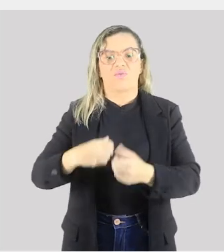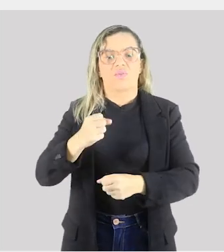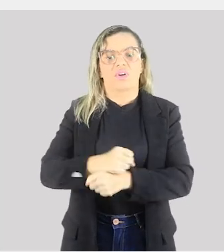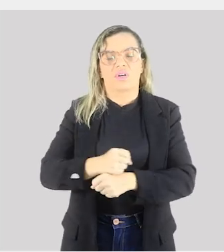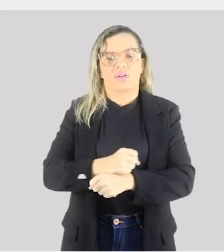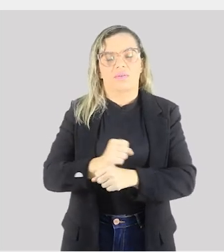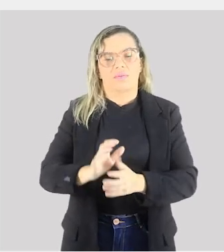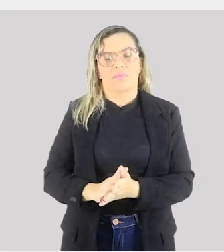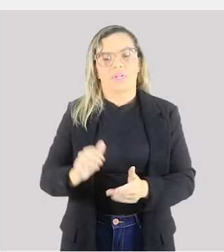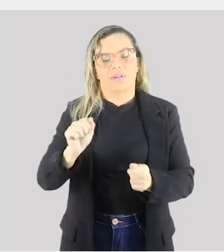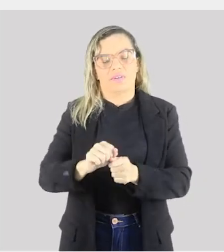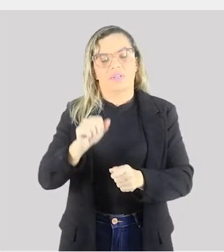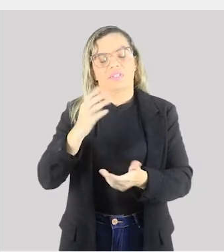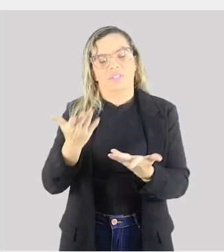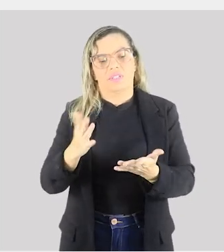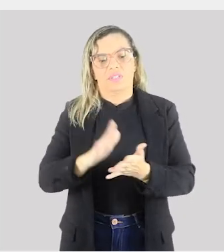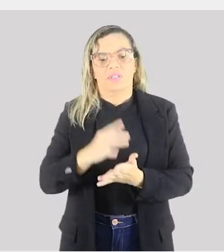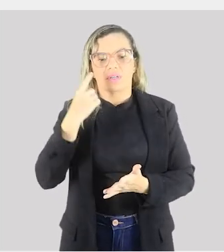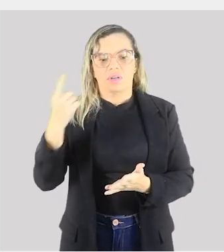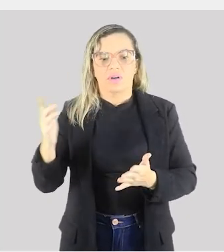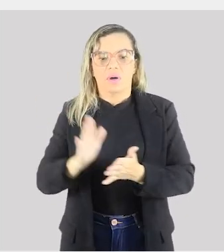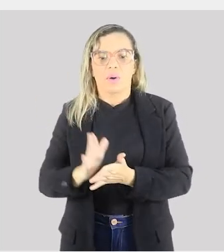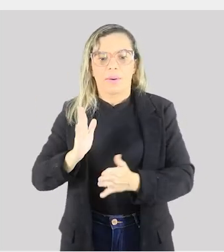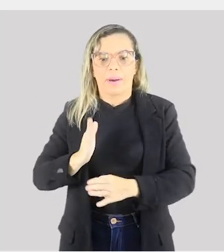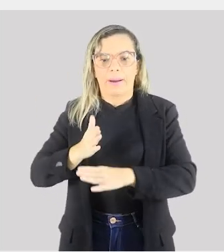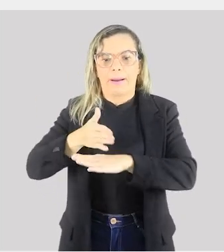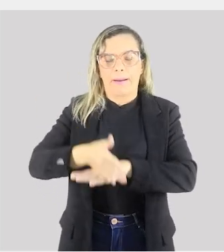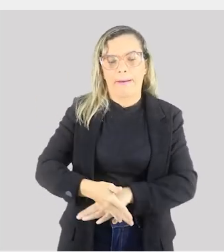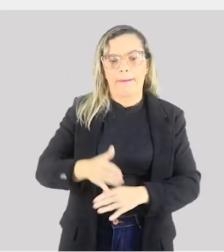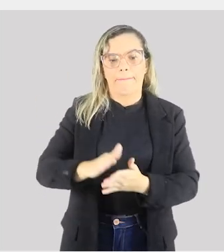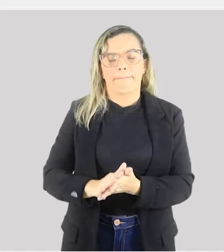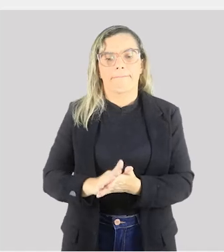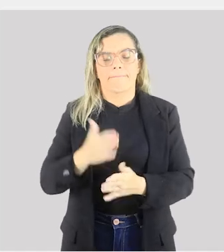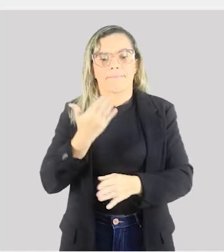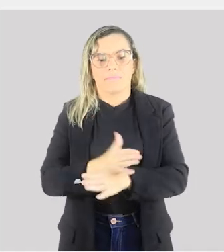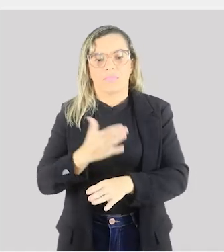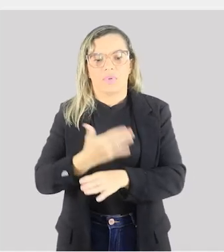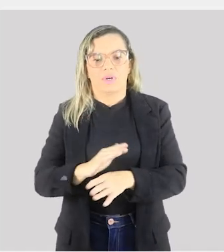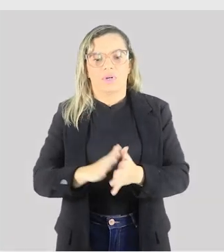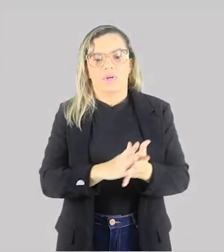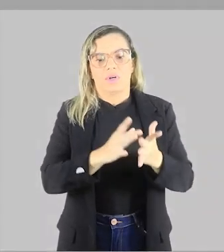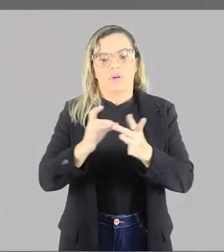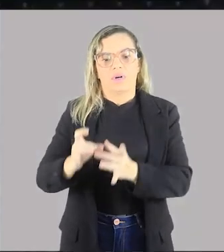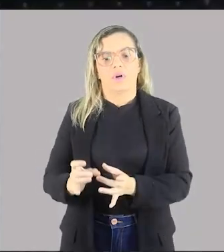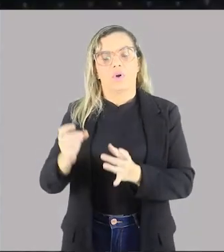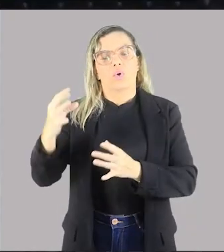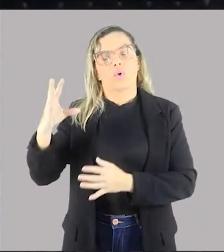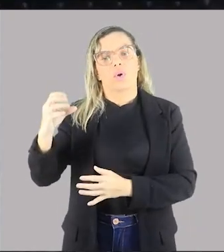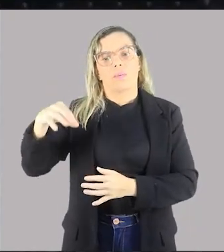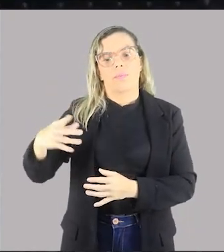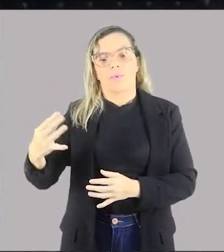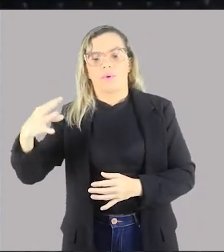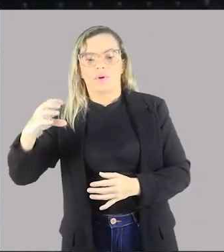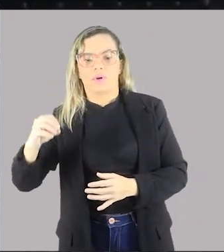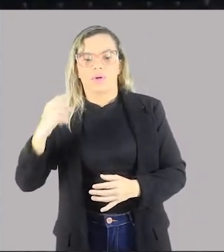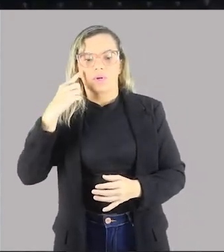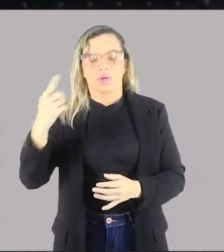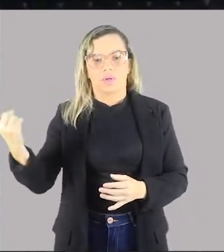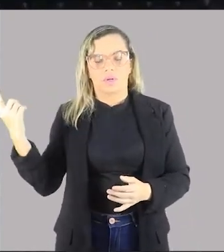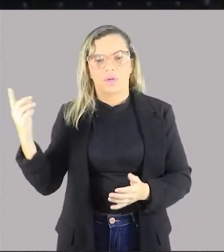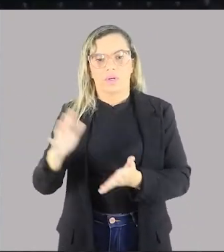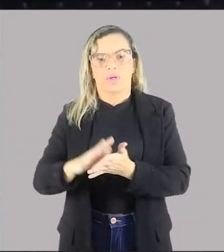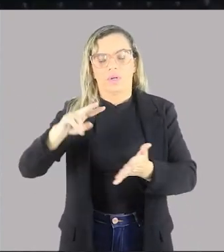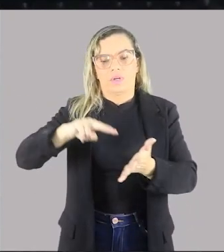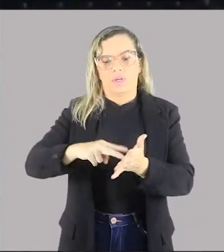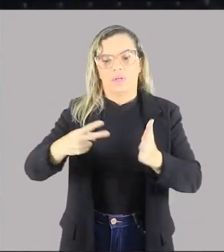qualquer exercício de comércio. Existem algumas exceções, mas em regra não é possível exercer o comércio. Nesse sentido, não é